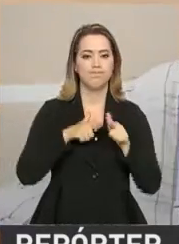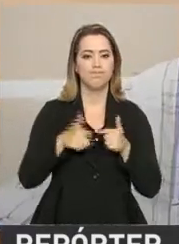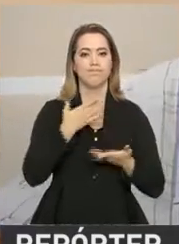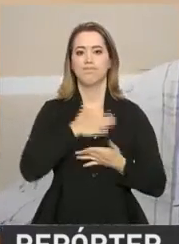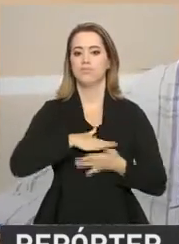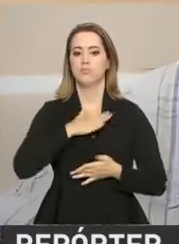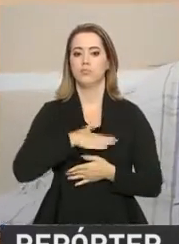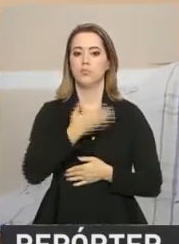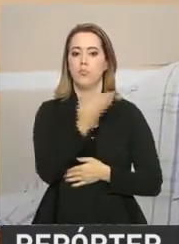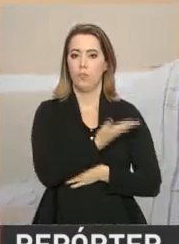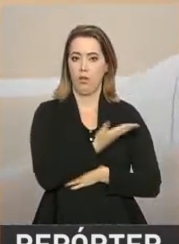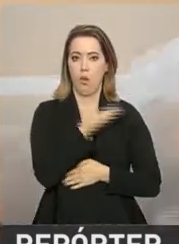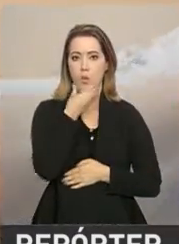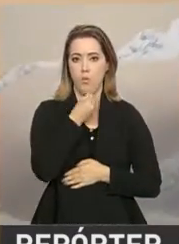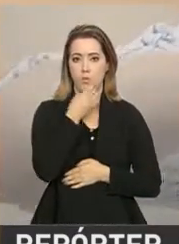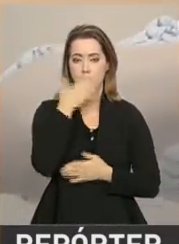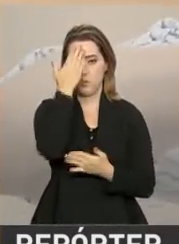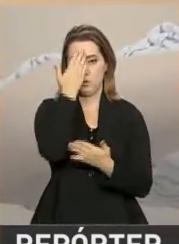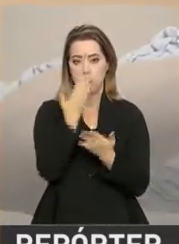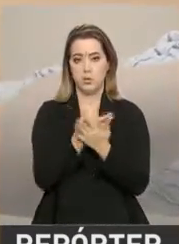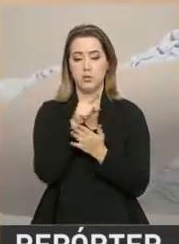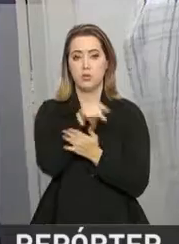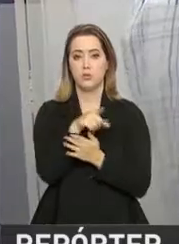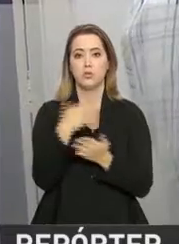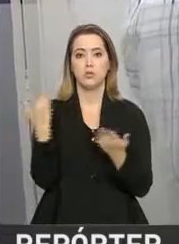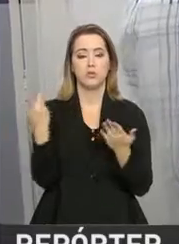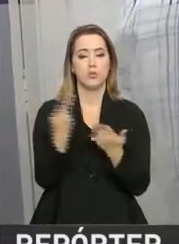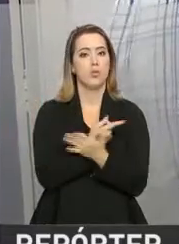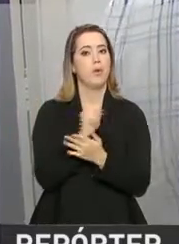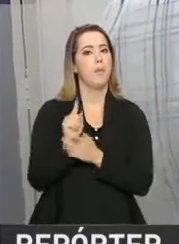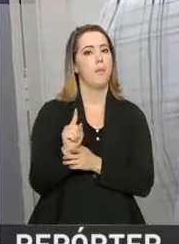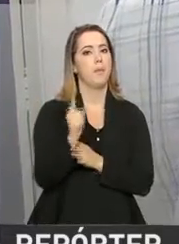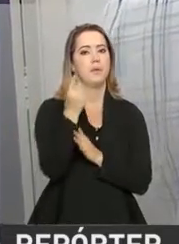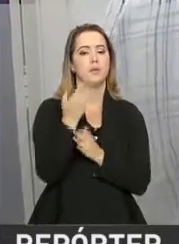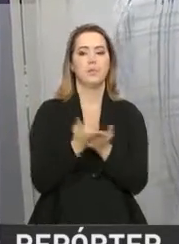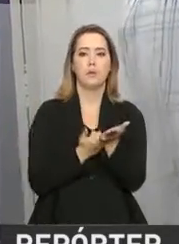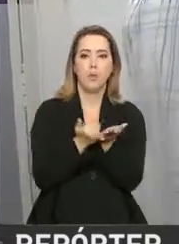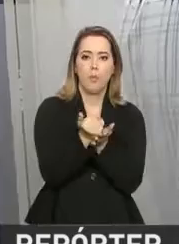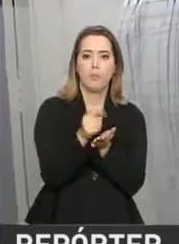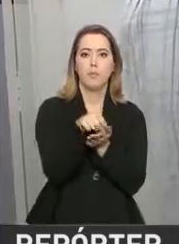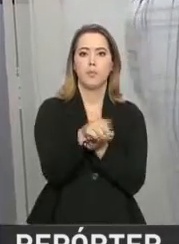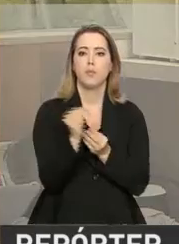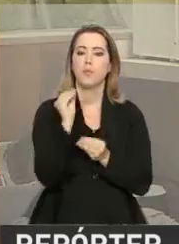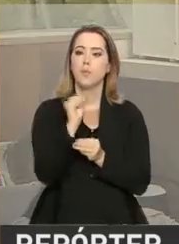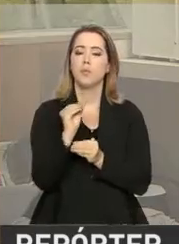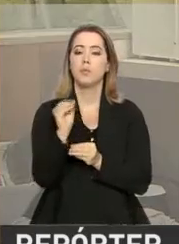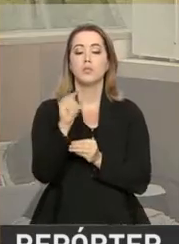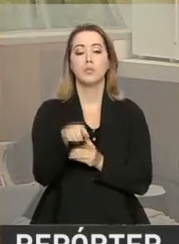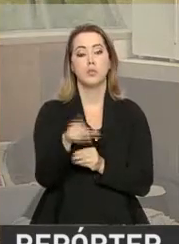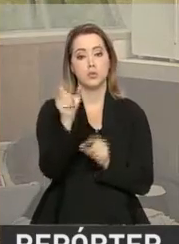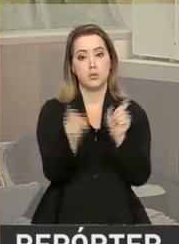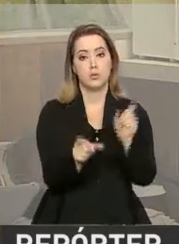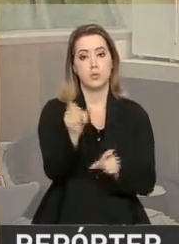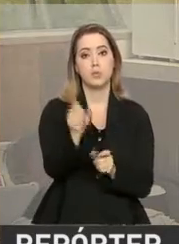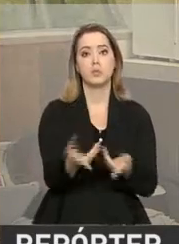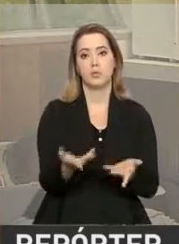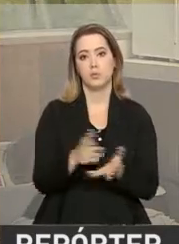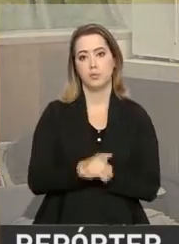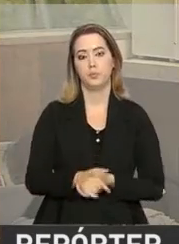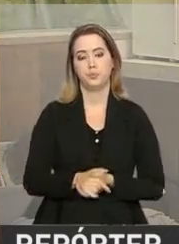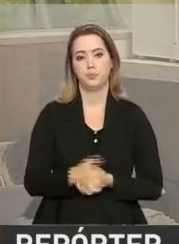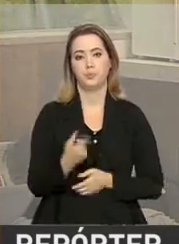E o Rai acredita que essa medida do governo é a primeira de muitas que valorizam os profissionais de beleza. Futuramente eu acredito que venha